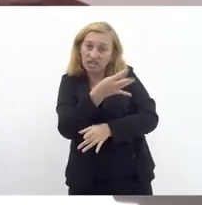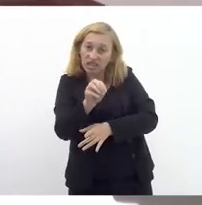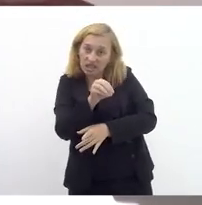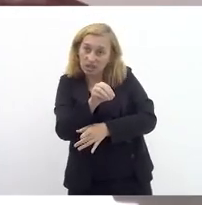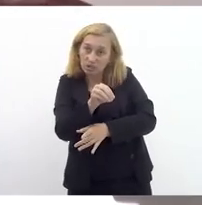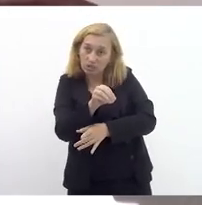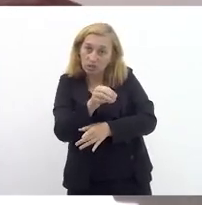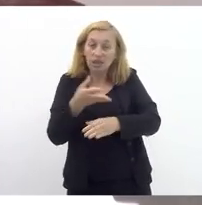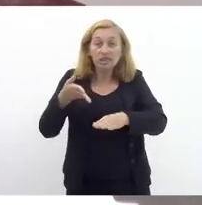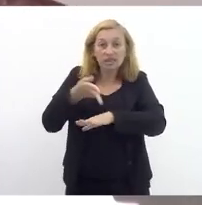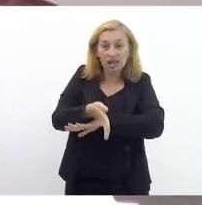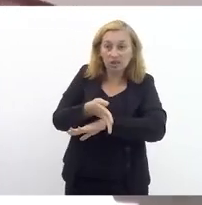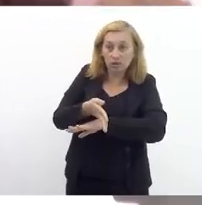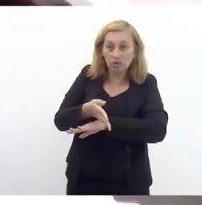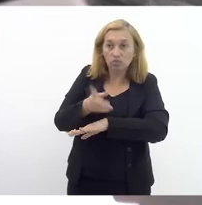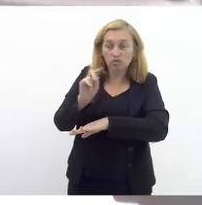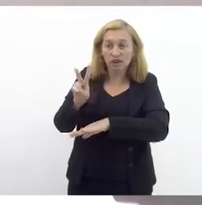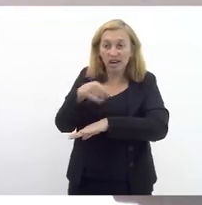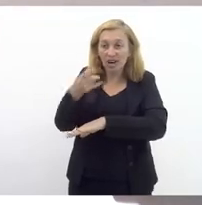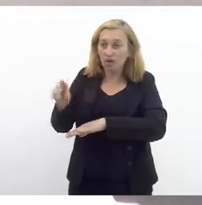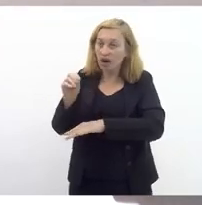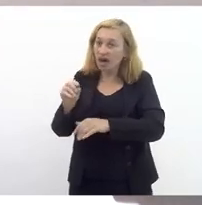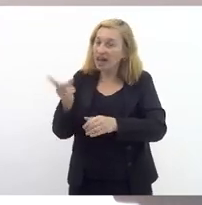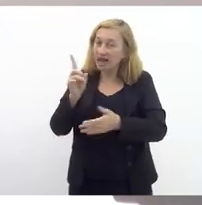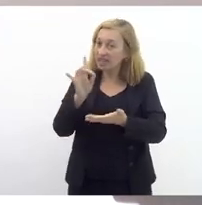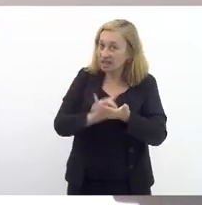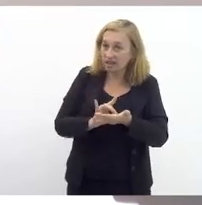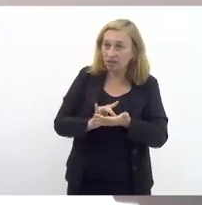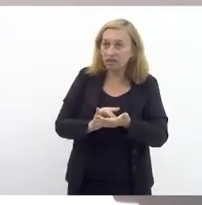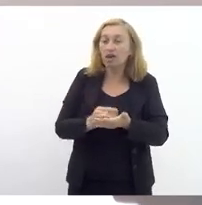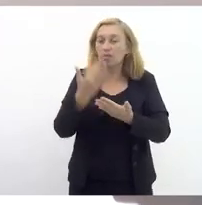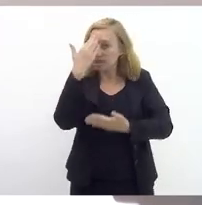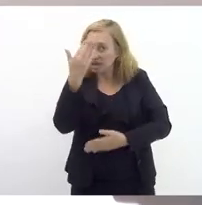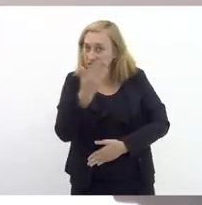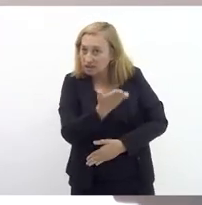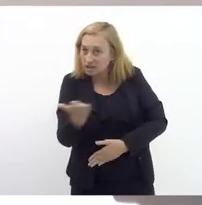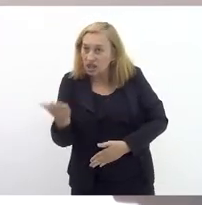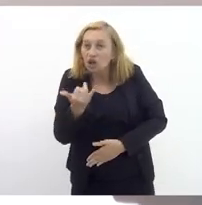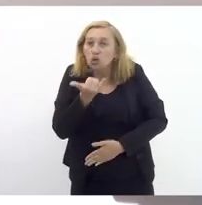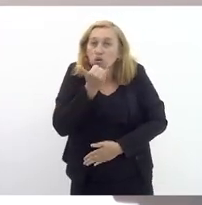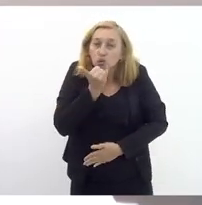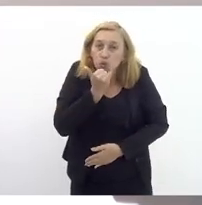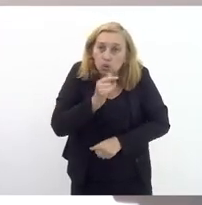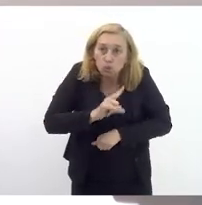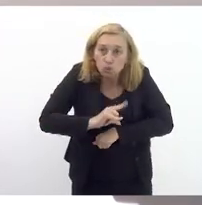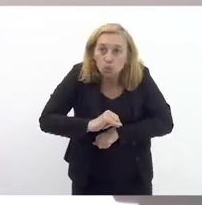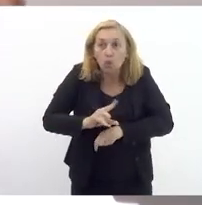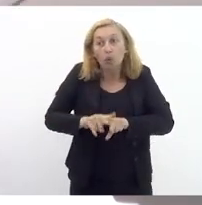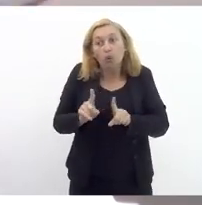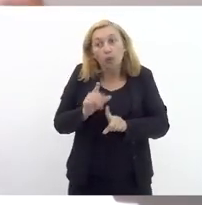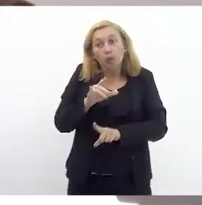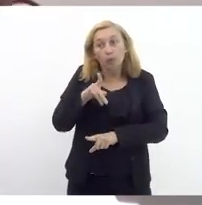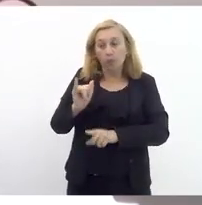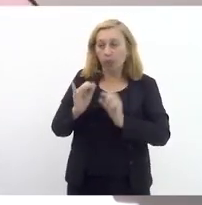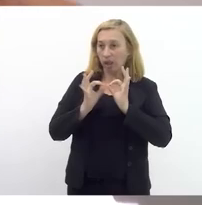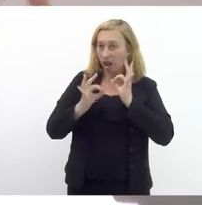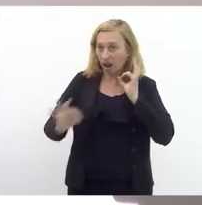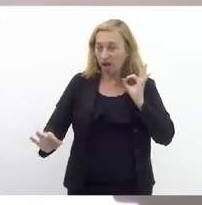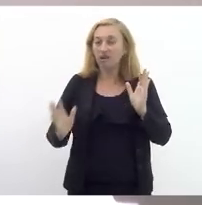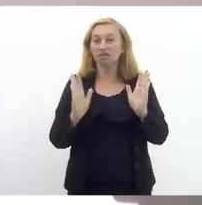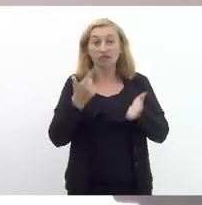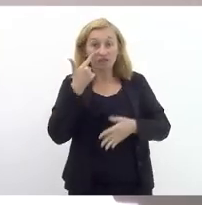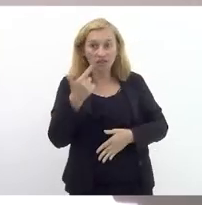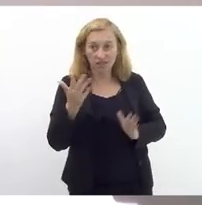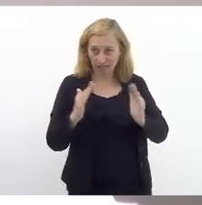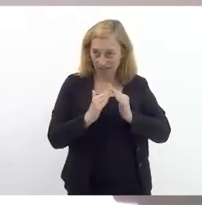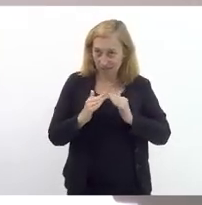para dentro do vagão, que a realidade não é essa. Muito obrigado pela presença de todos. Peço desculpa pelo horário, mas essa CPI é a CPI mais longa que eu já vi aqui nessa casa.